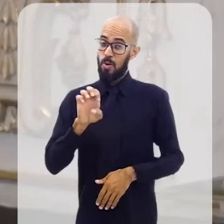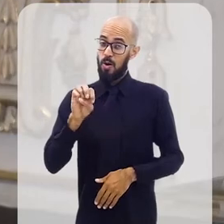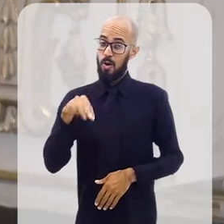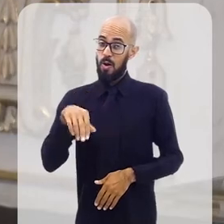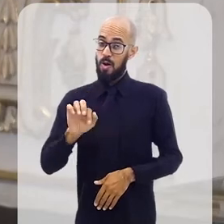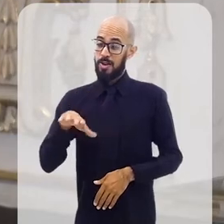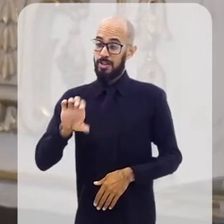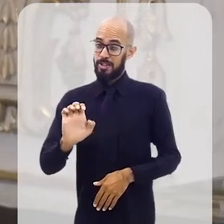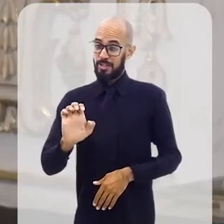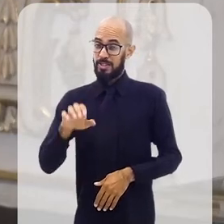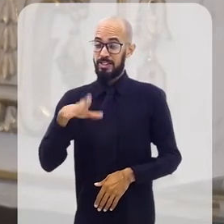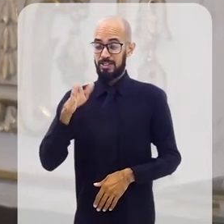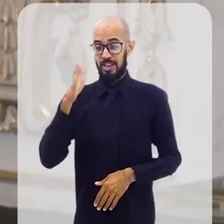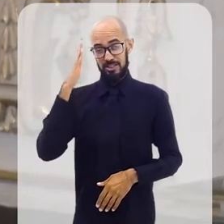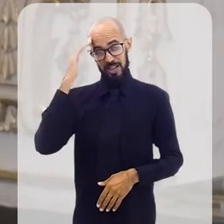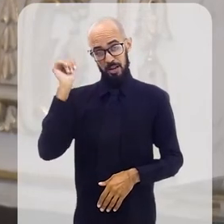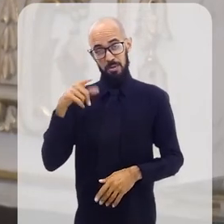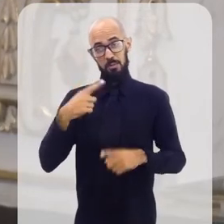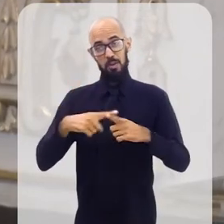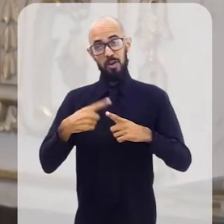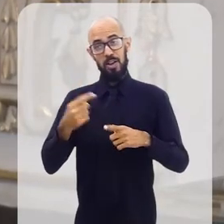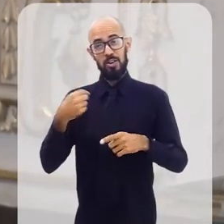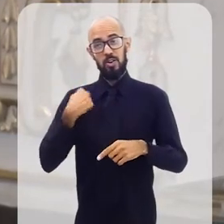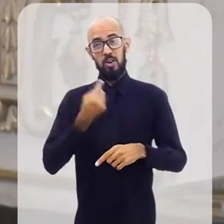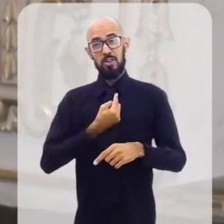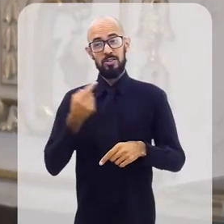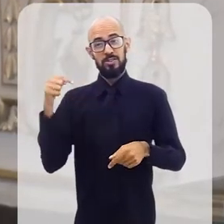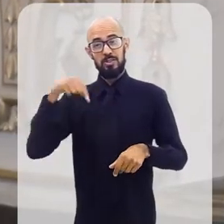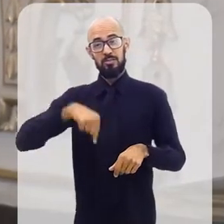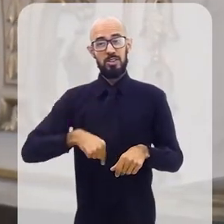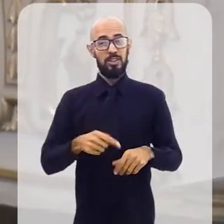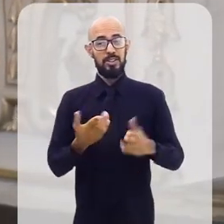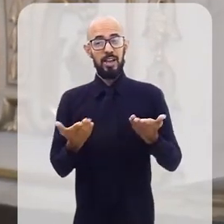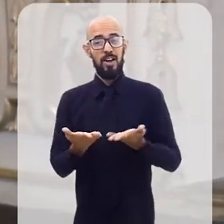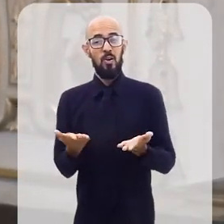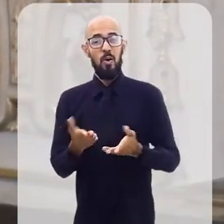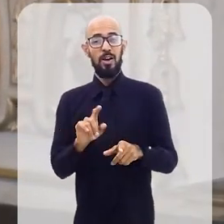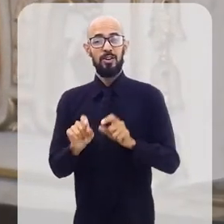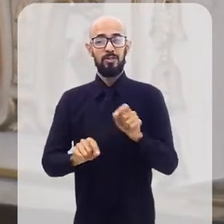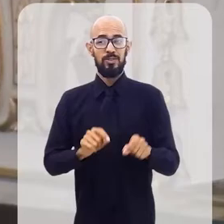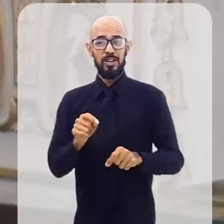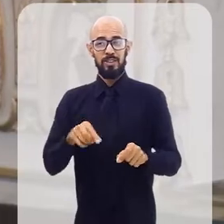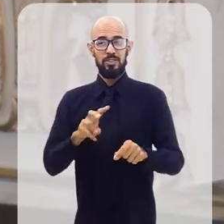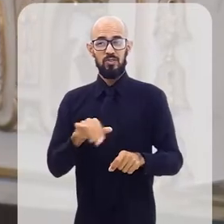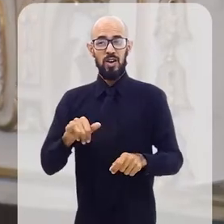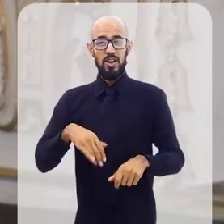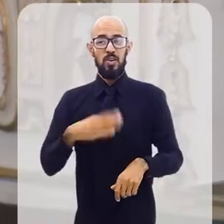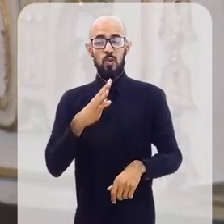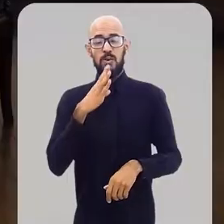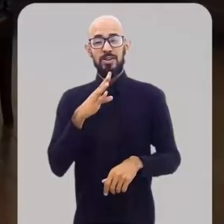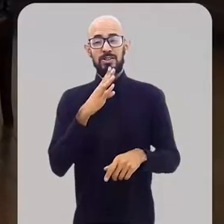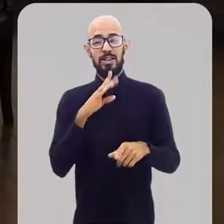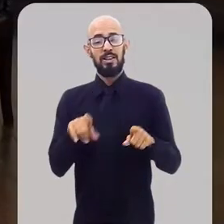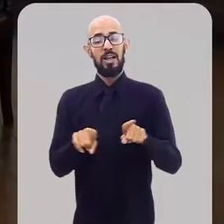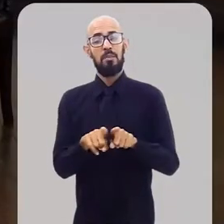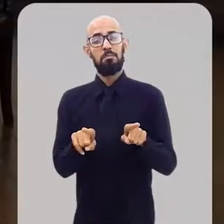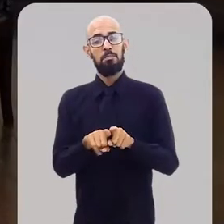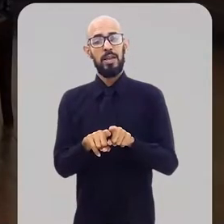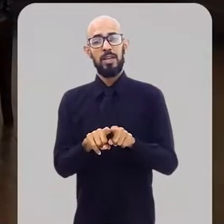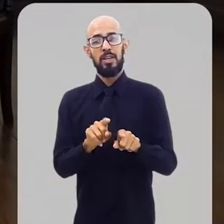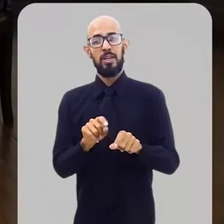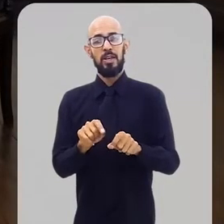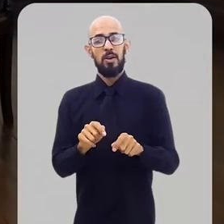sabem por quê que nós estamos aqui nessa igreja linda nessa Capela linda e agora nós vamos conhecer um